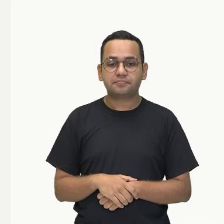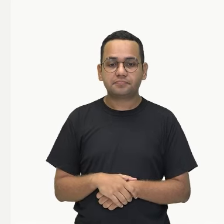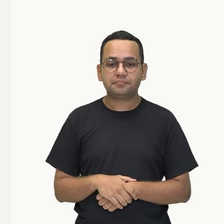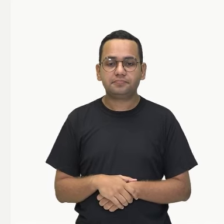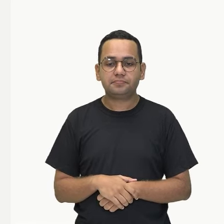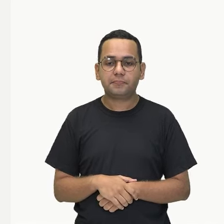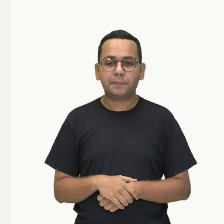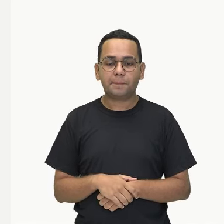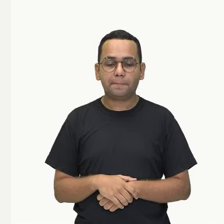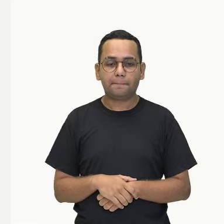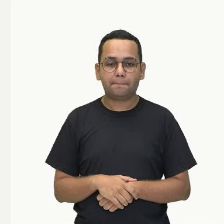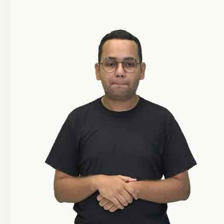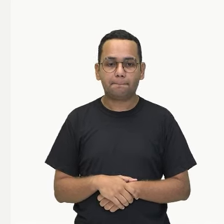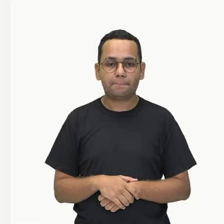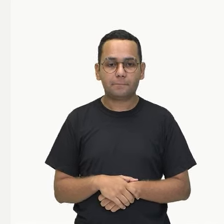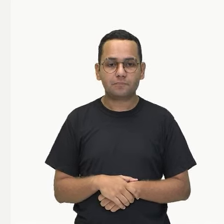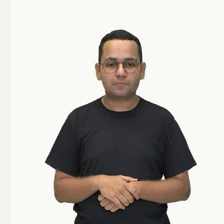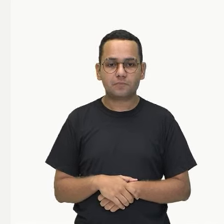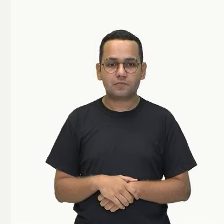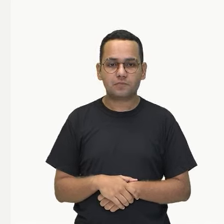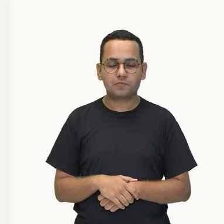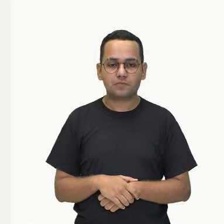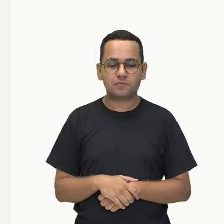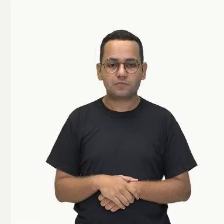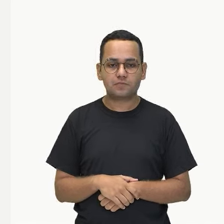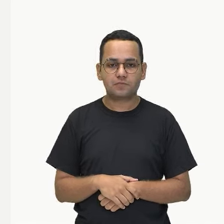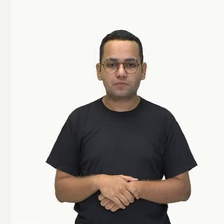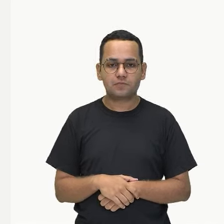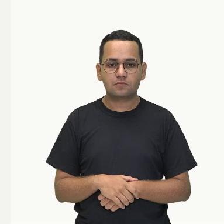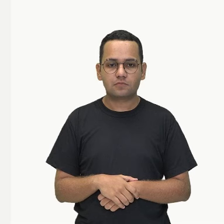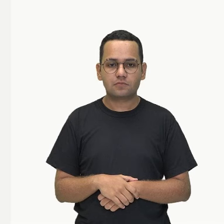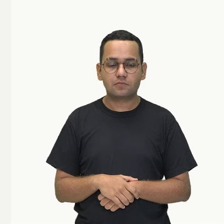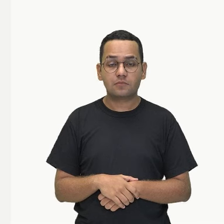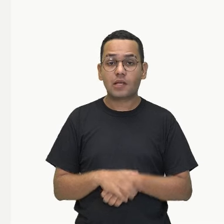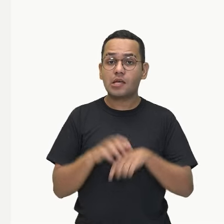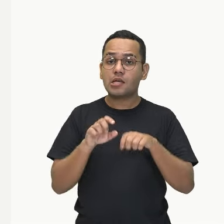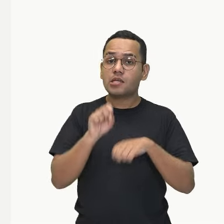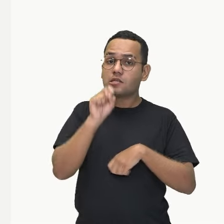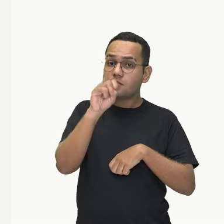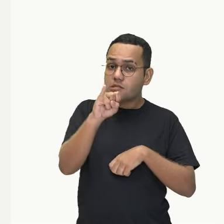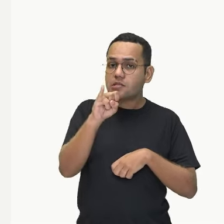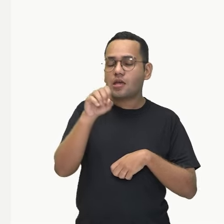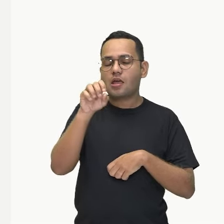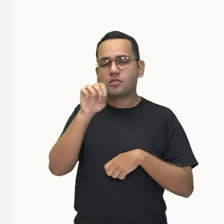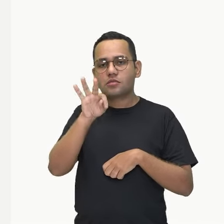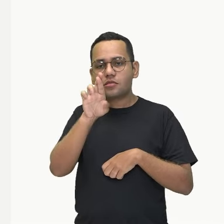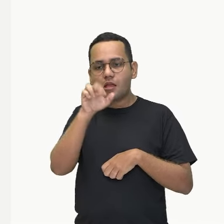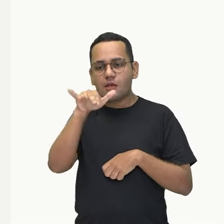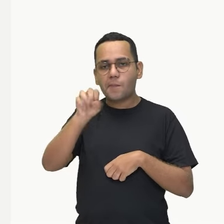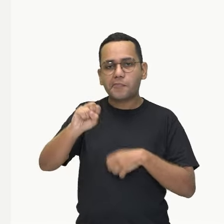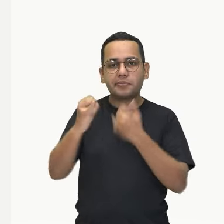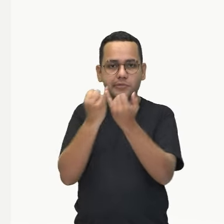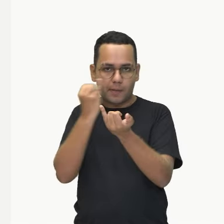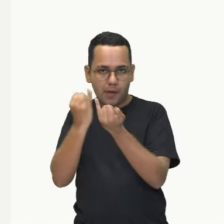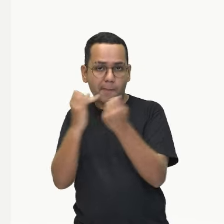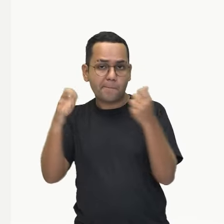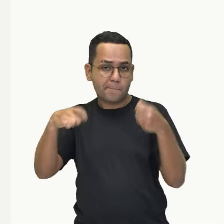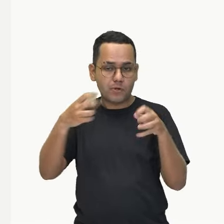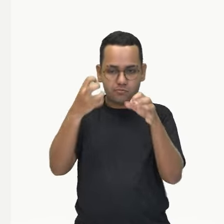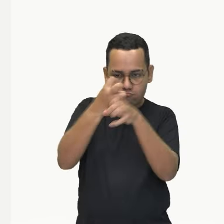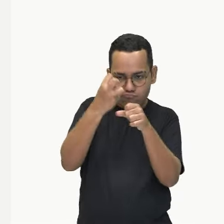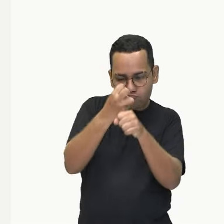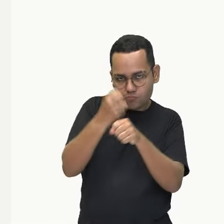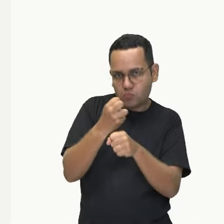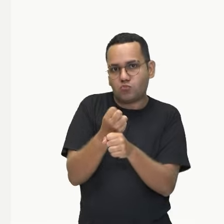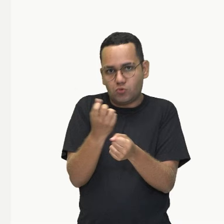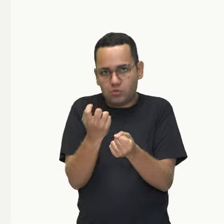bem? Então, o que eu vou fazer? Os termos semelhantes, eu vou fazer a continha, né? A subtração. E os que não